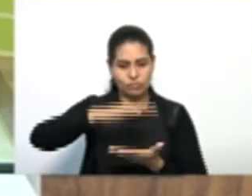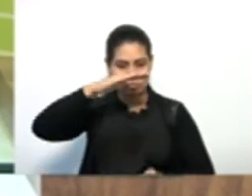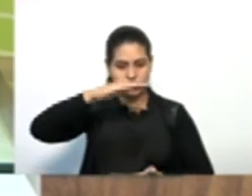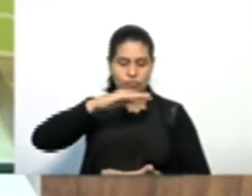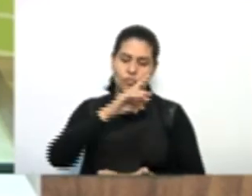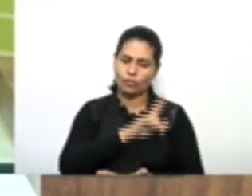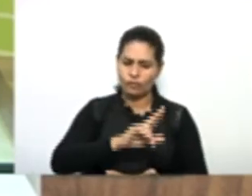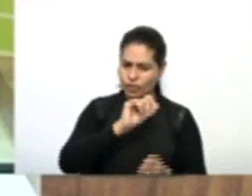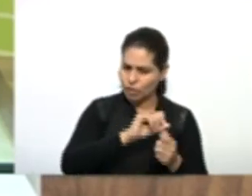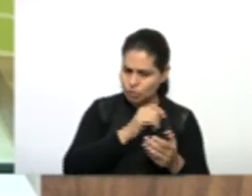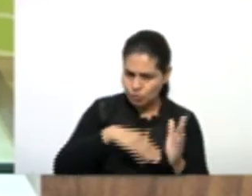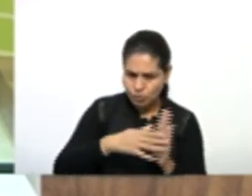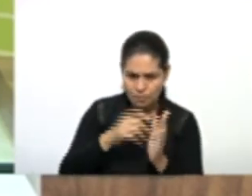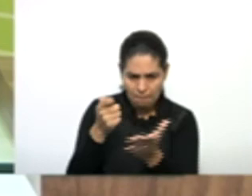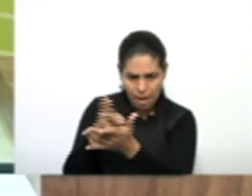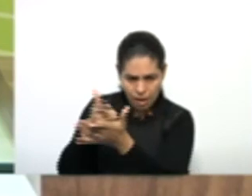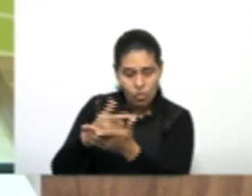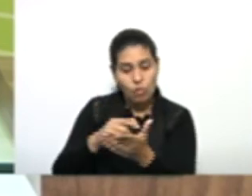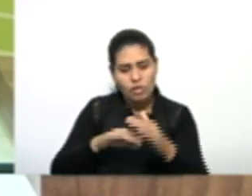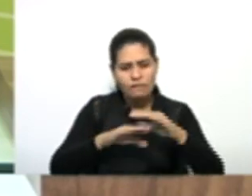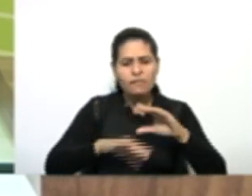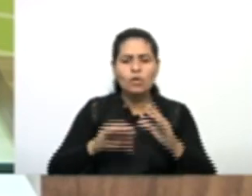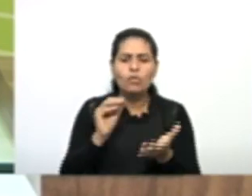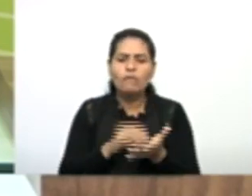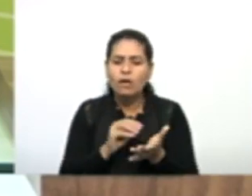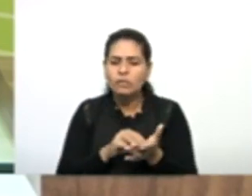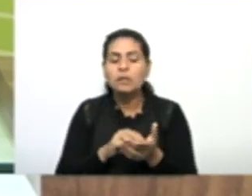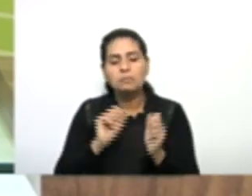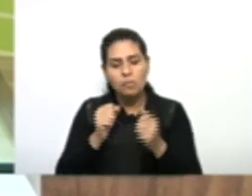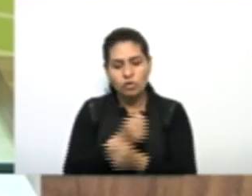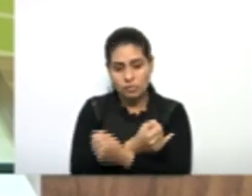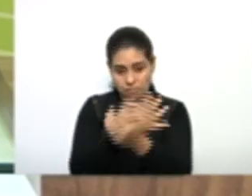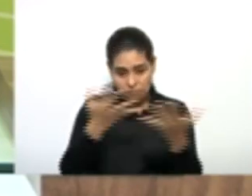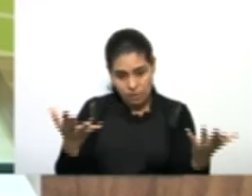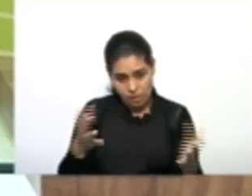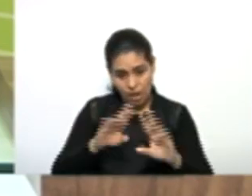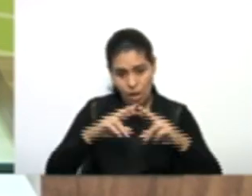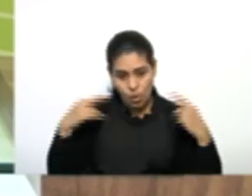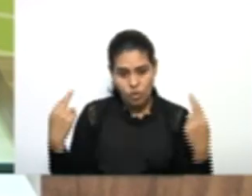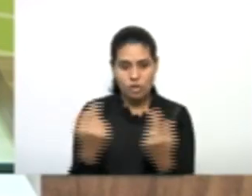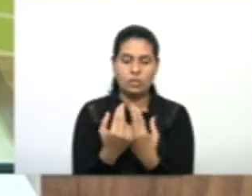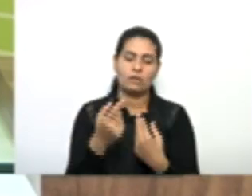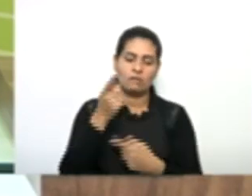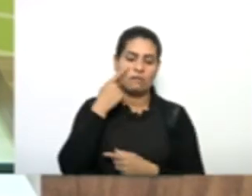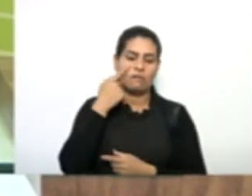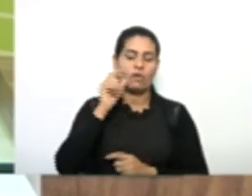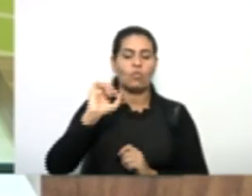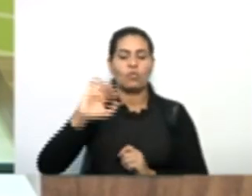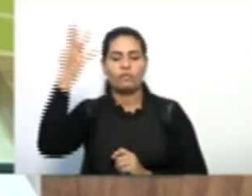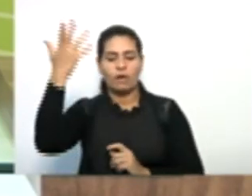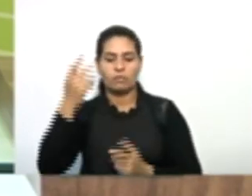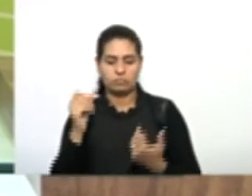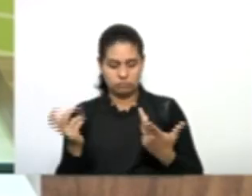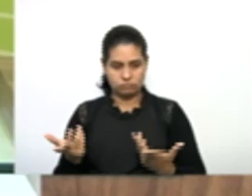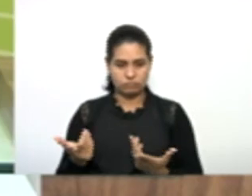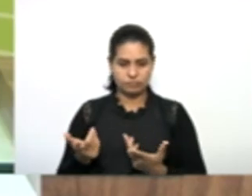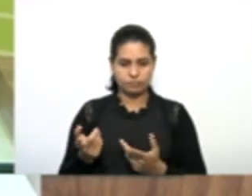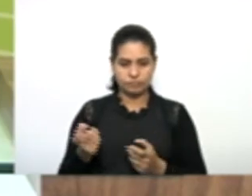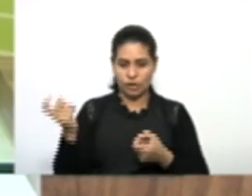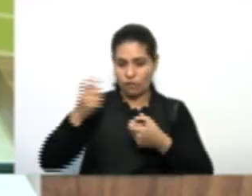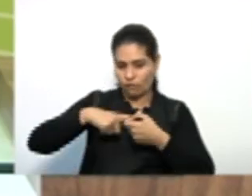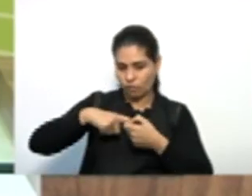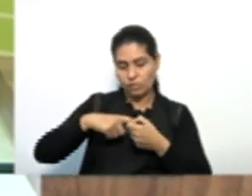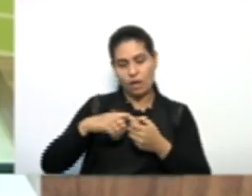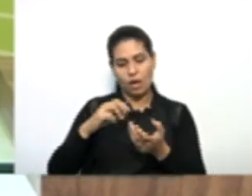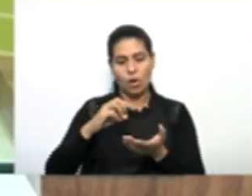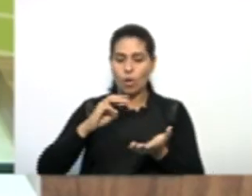o que precisava, e essas sobras vão ser administradas, vão ser decididas, o que vai ser feito com elas em assembleia. Os